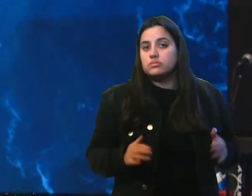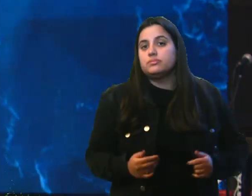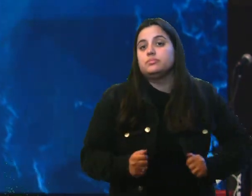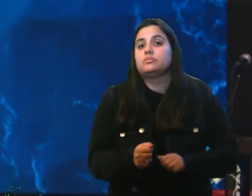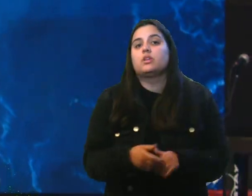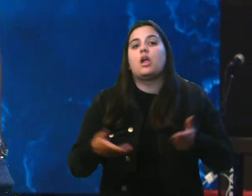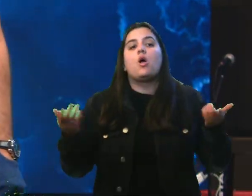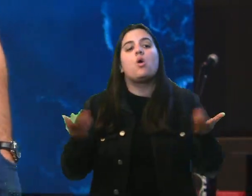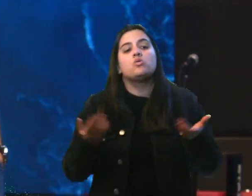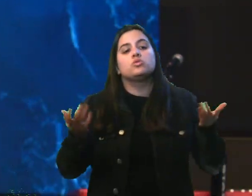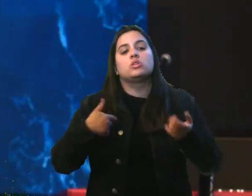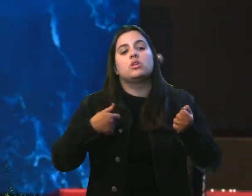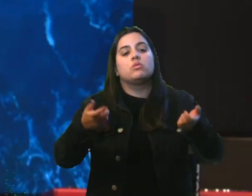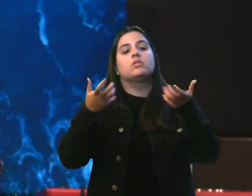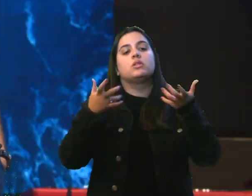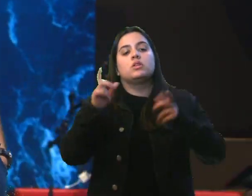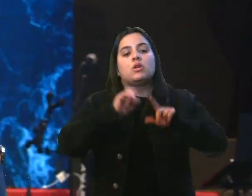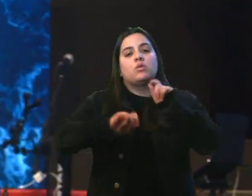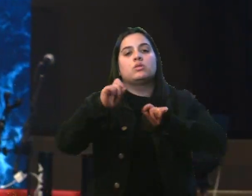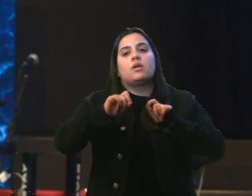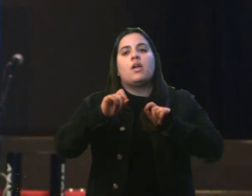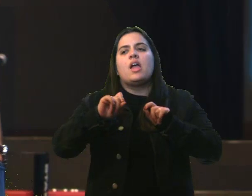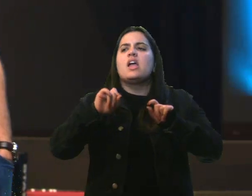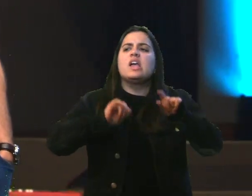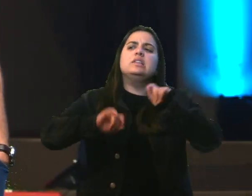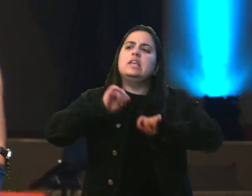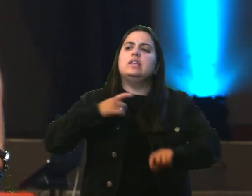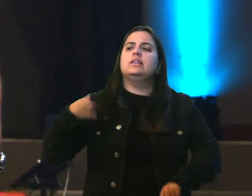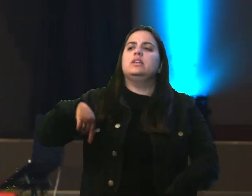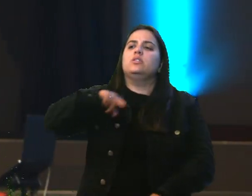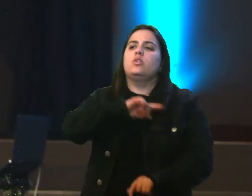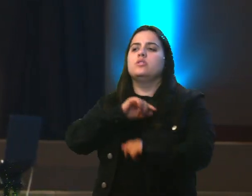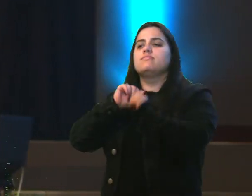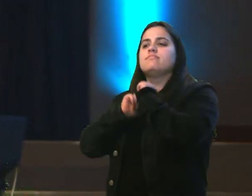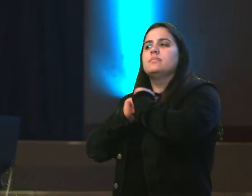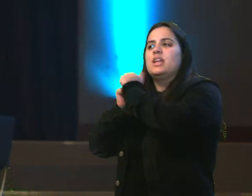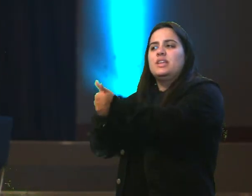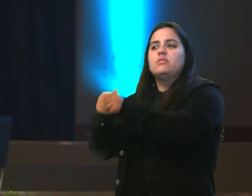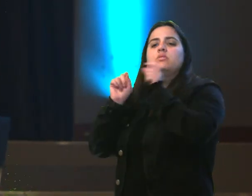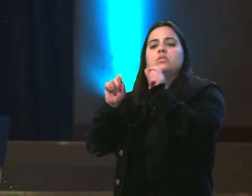Hoje eu queria falar sobre quem a gente segue.